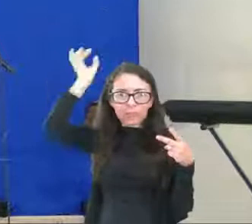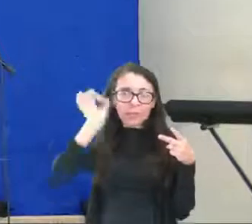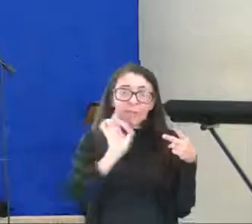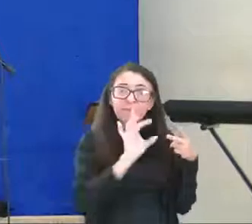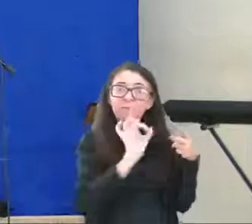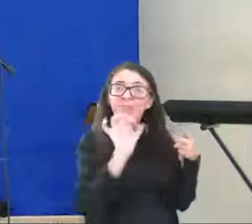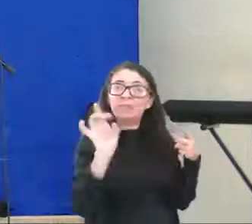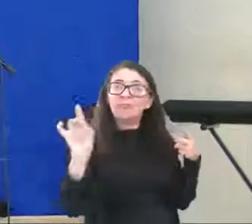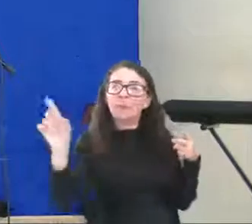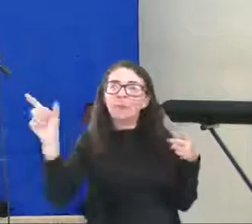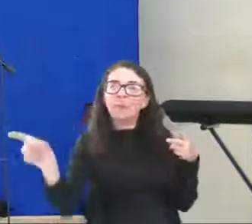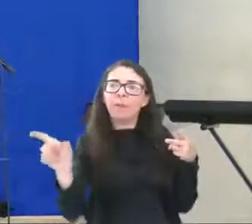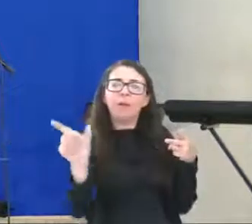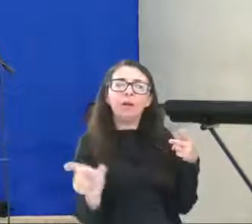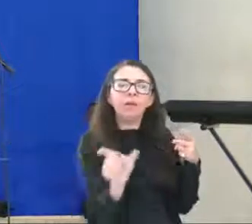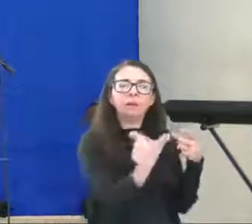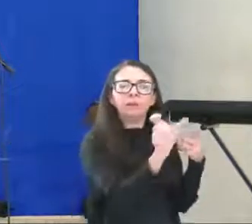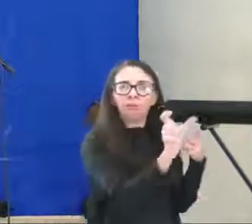do corpo de Cristo.